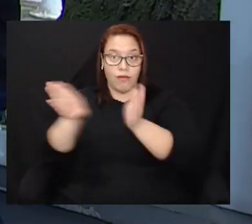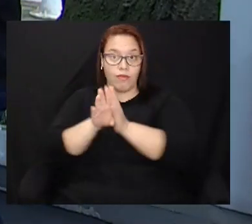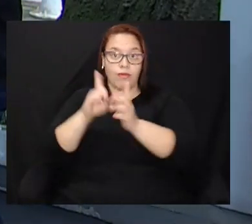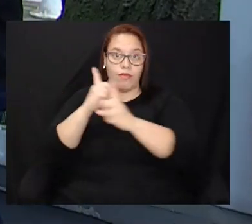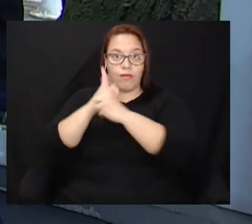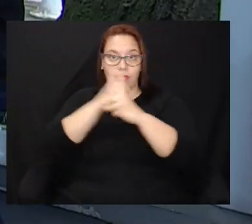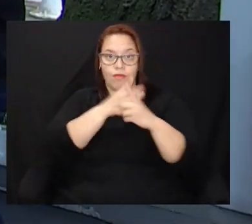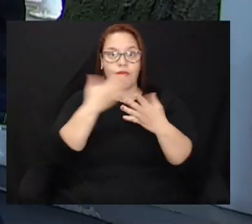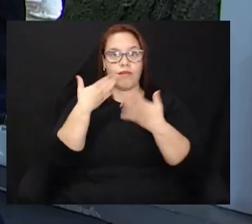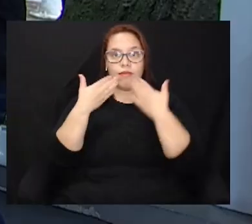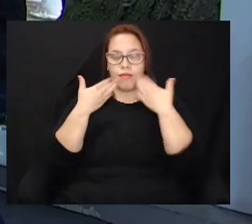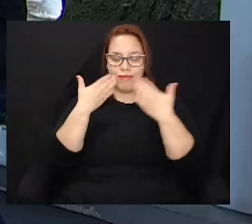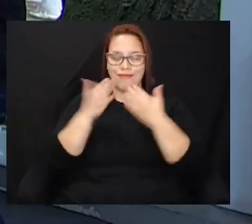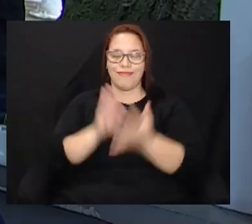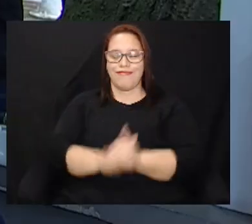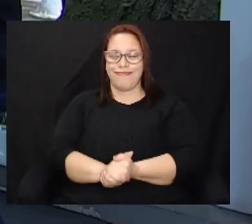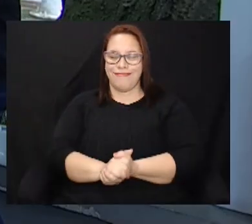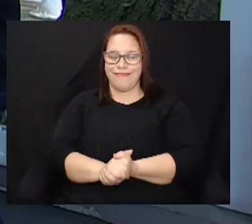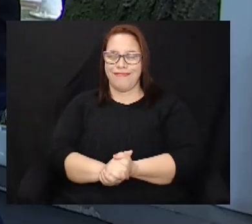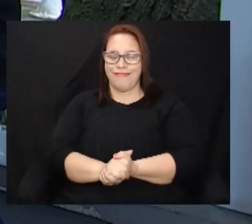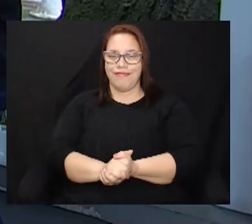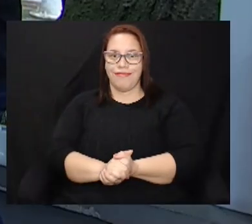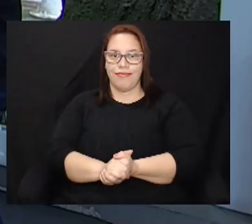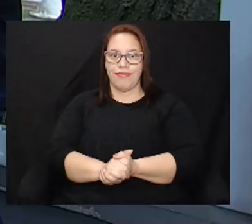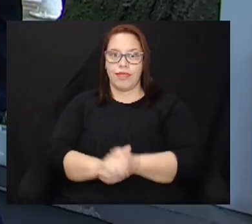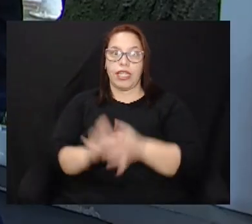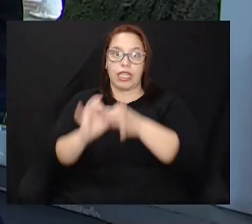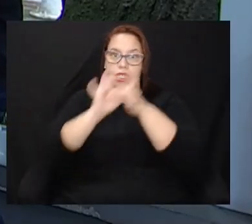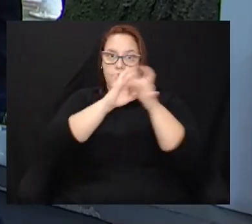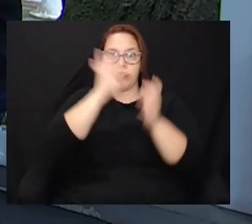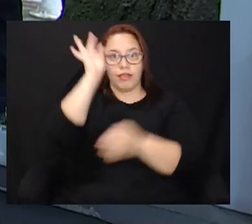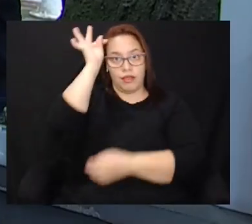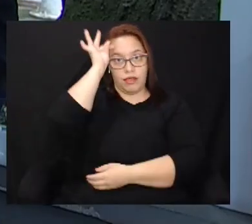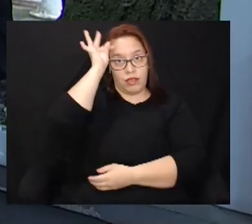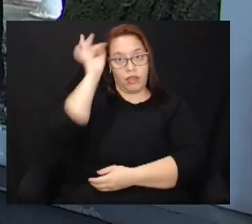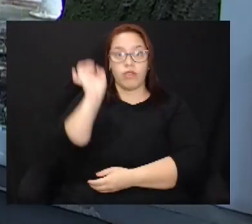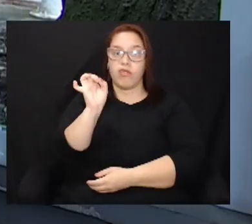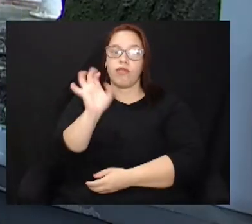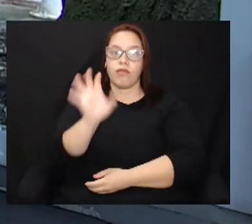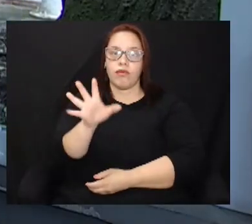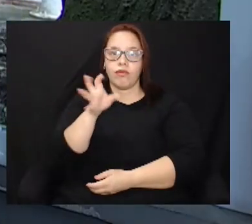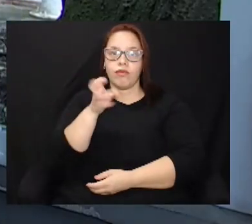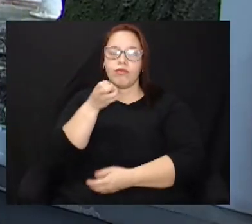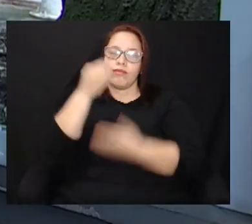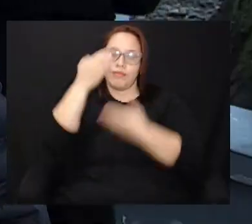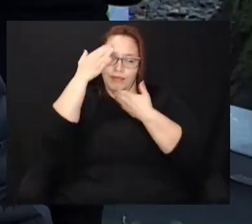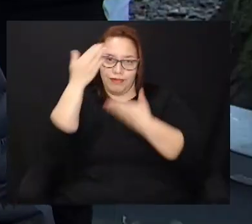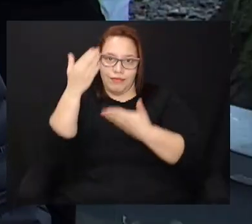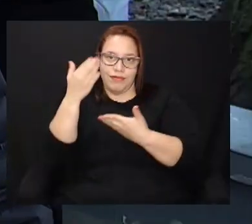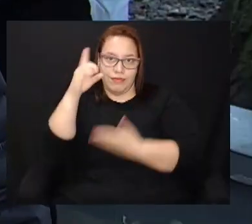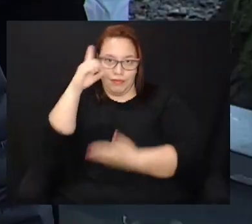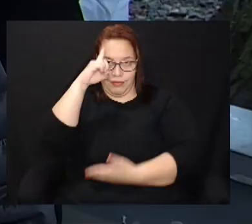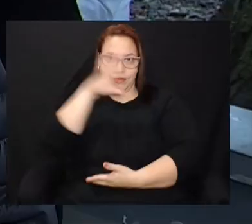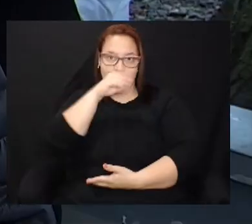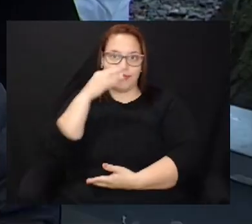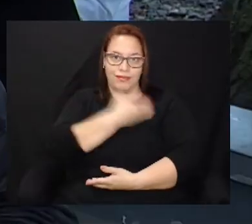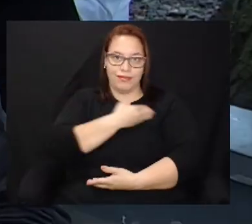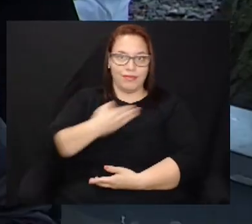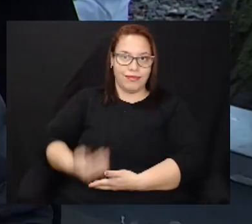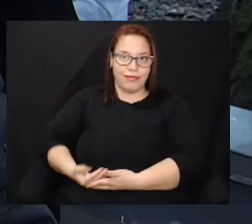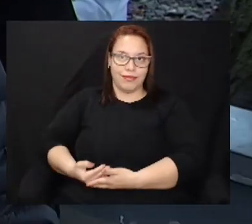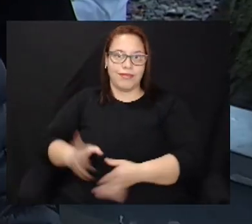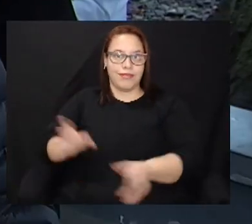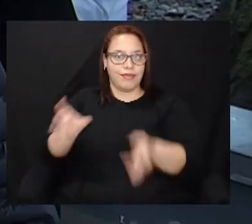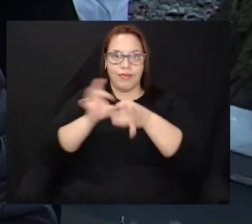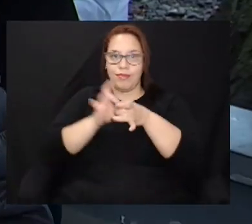papo, fora do contexto técnico somente, né? Então é muito agradável, ainda mais hoje que é dia do servidor também. Integração, né?